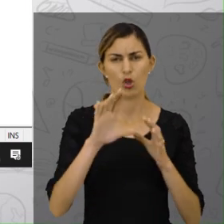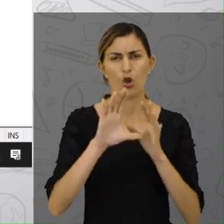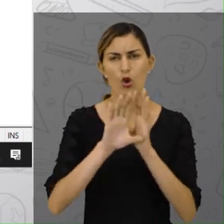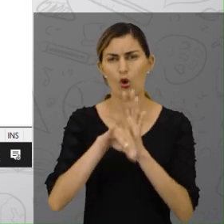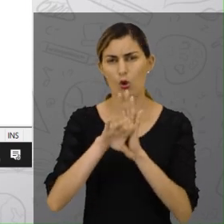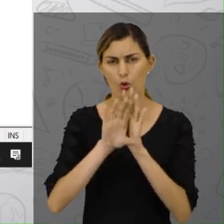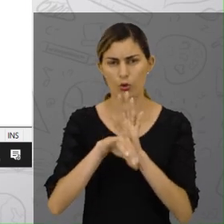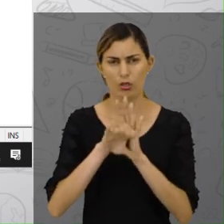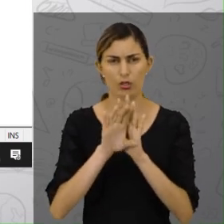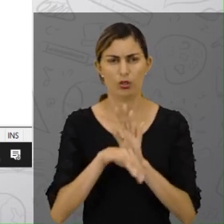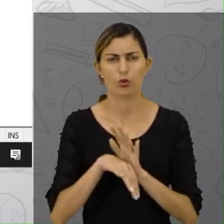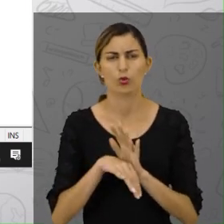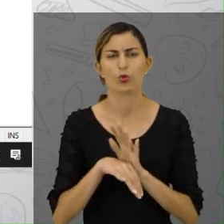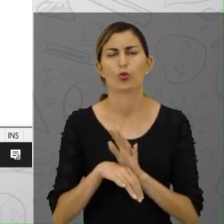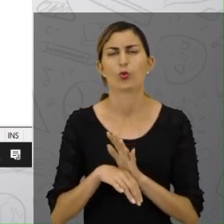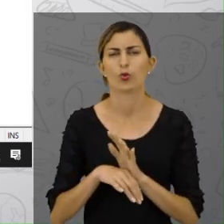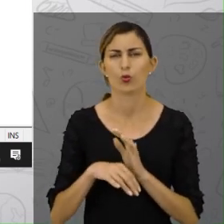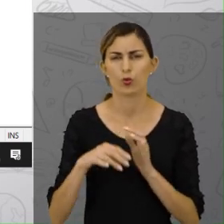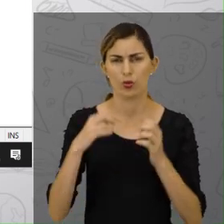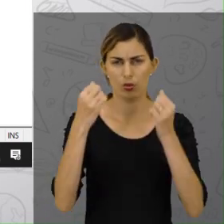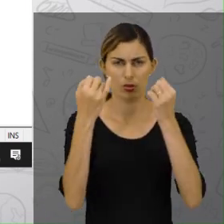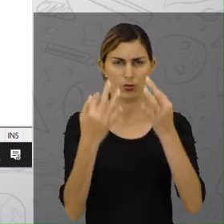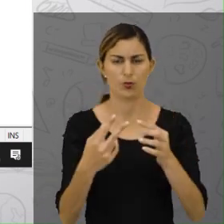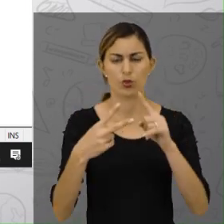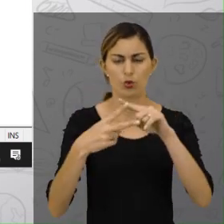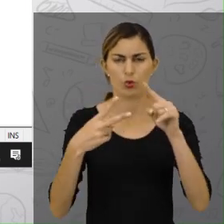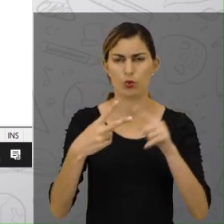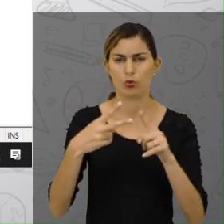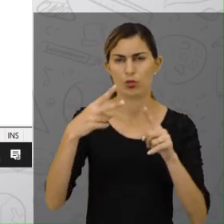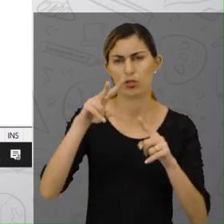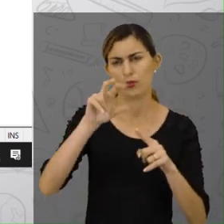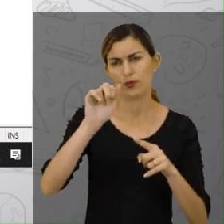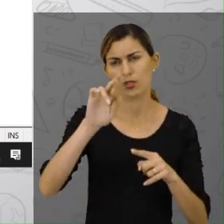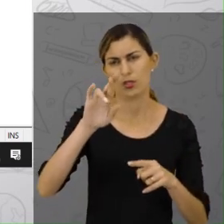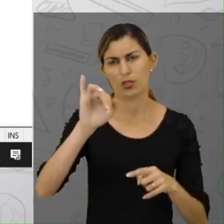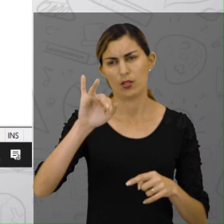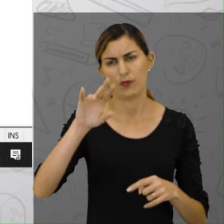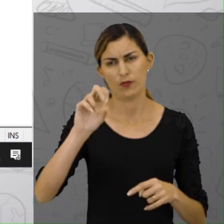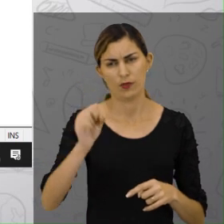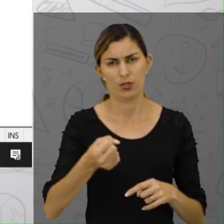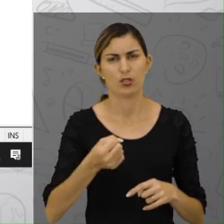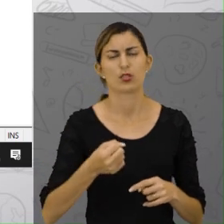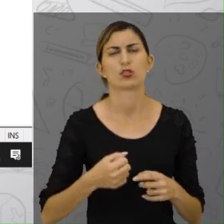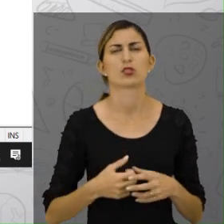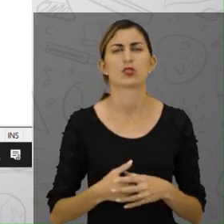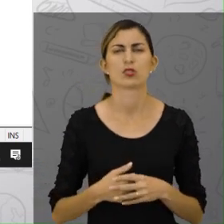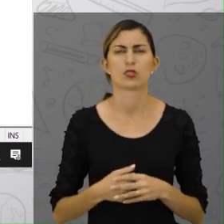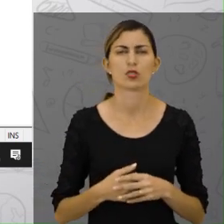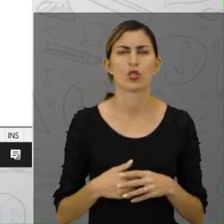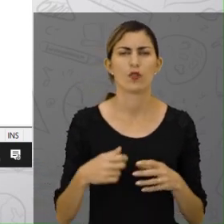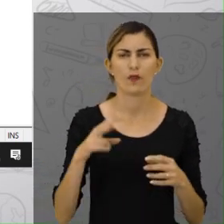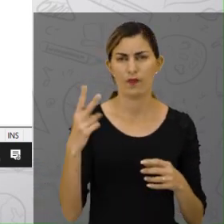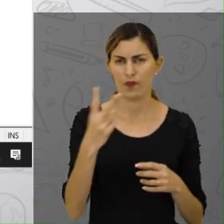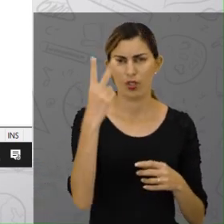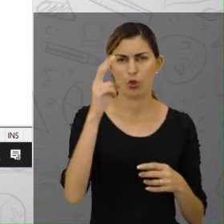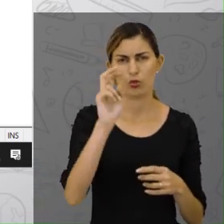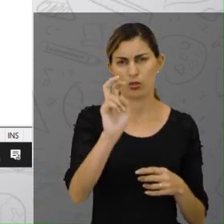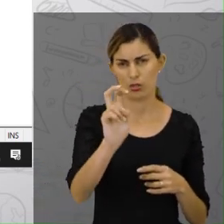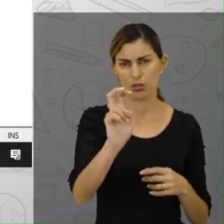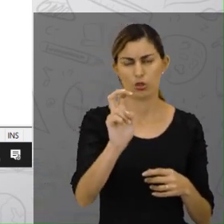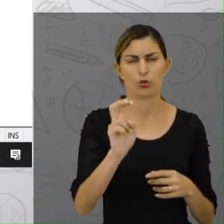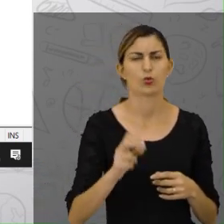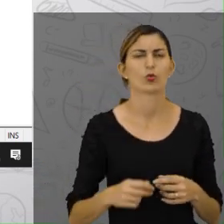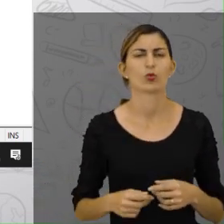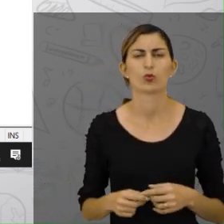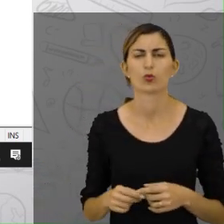Neste código, nós declaramos duas variáveis. A variável nota, com o valor